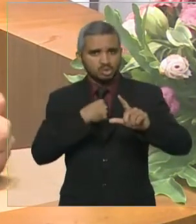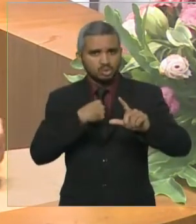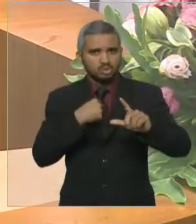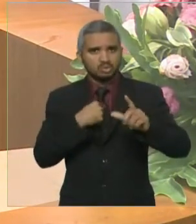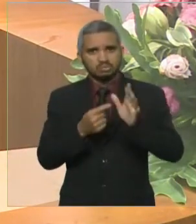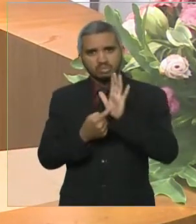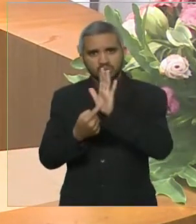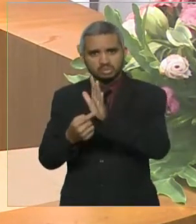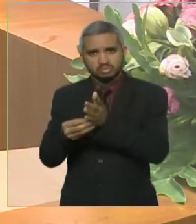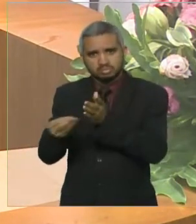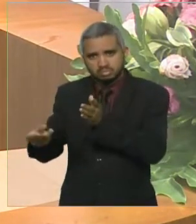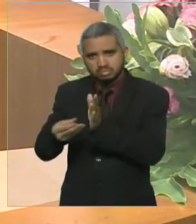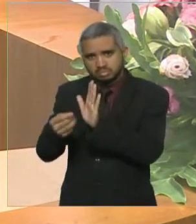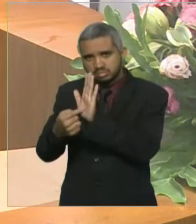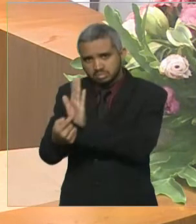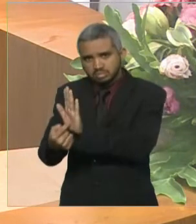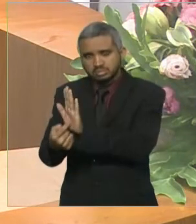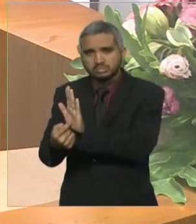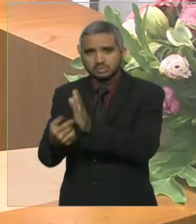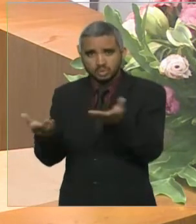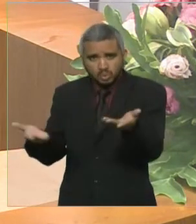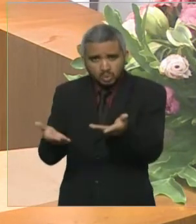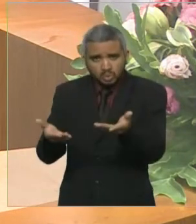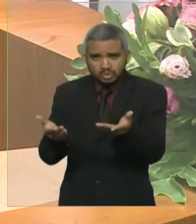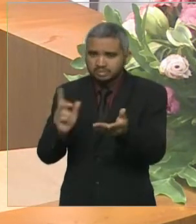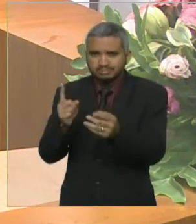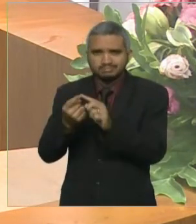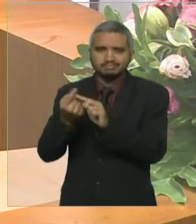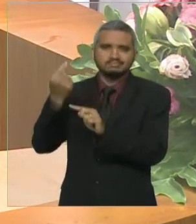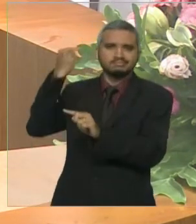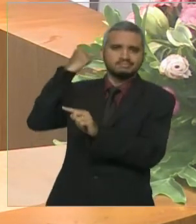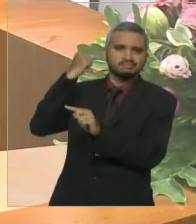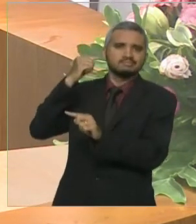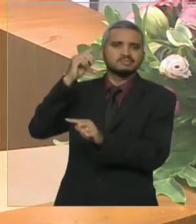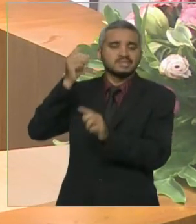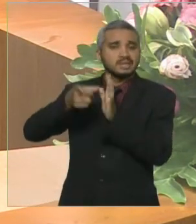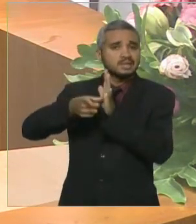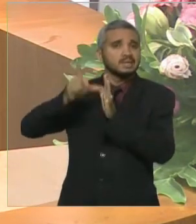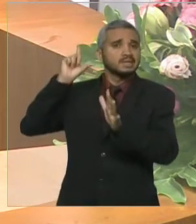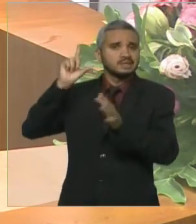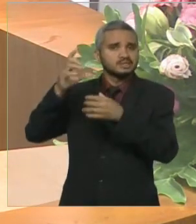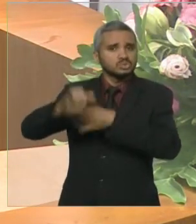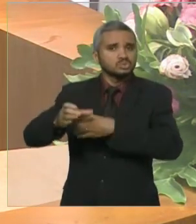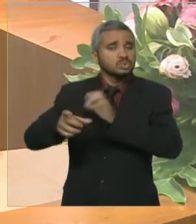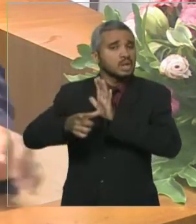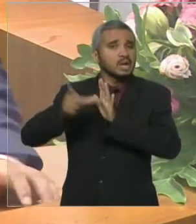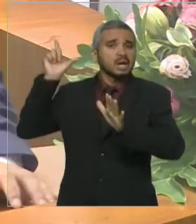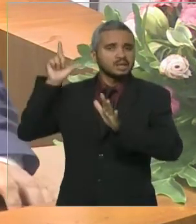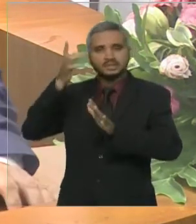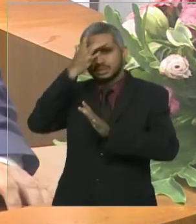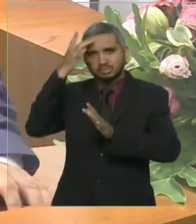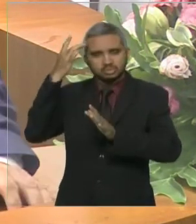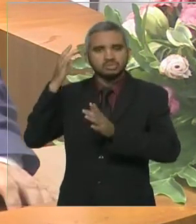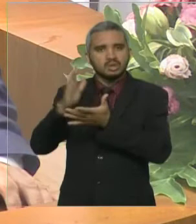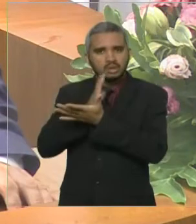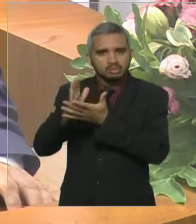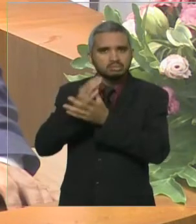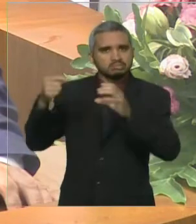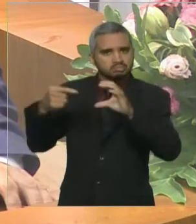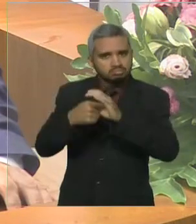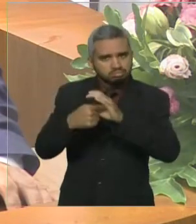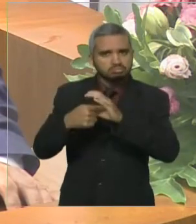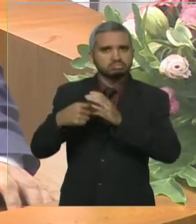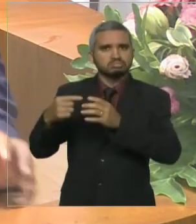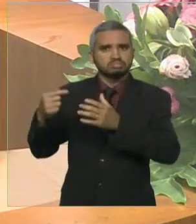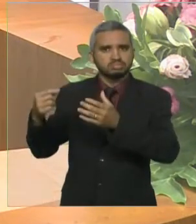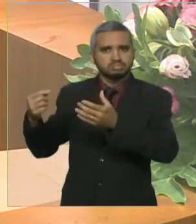chegaram ao nosso gabinete, não de hoje, bem antes da realização do concurso público, e se avalumaram com o